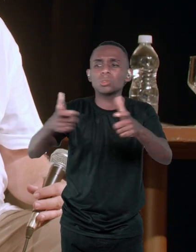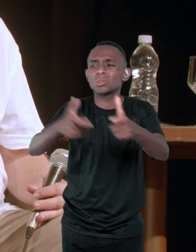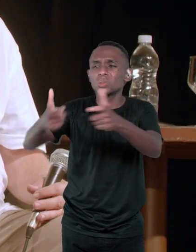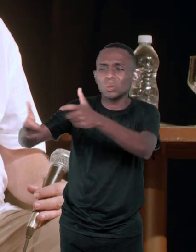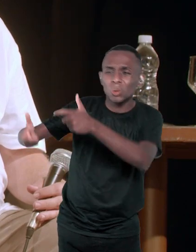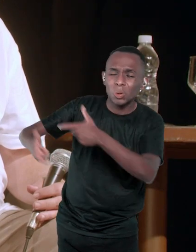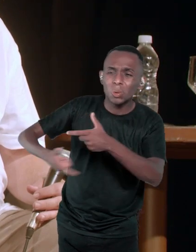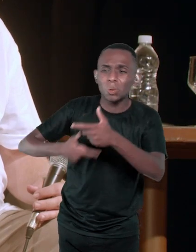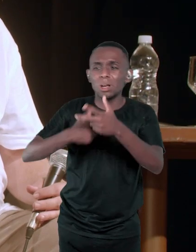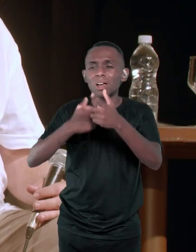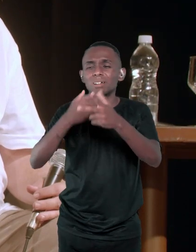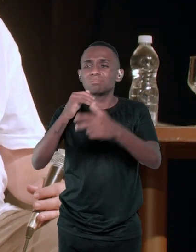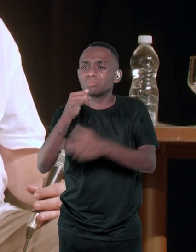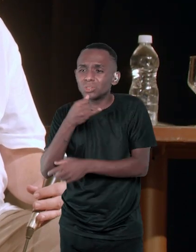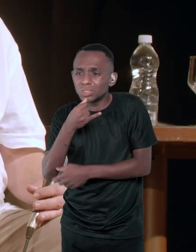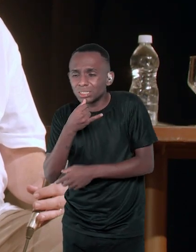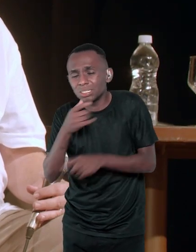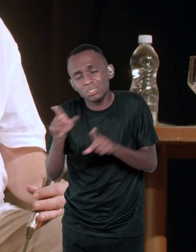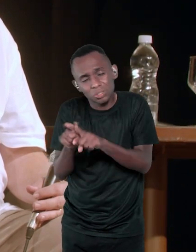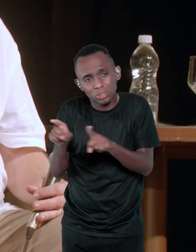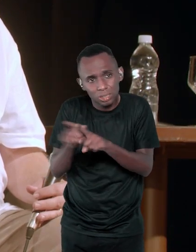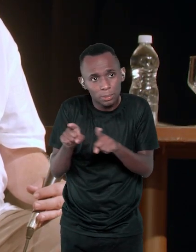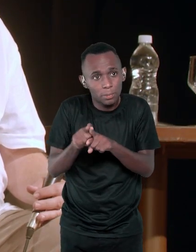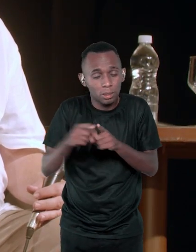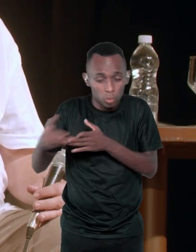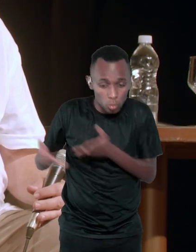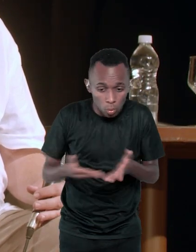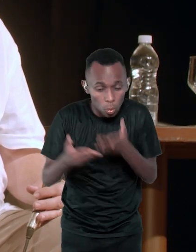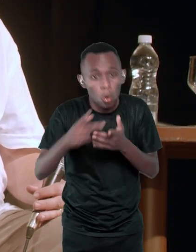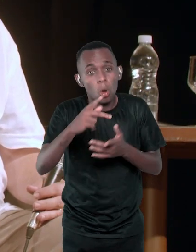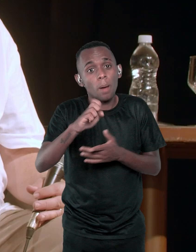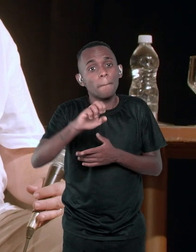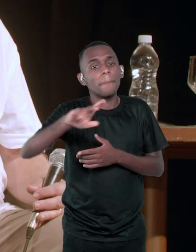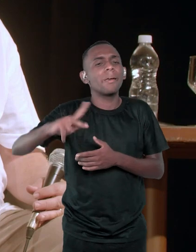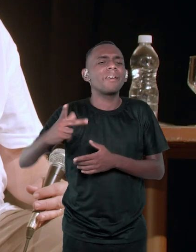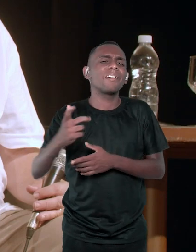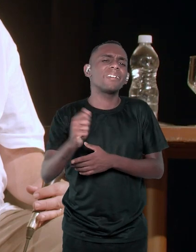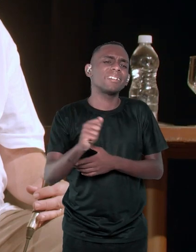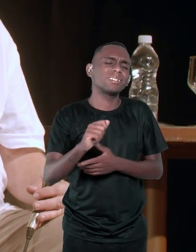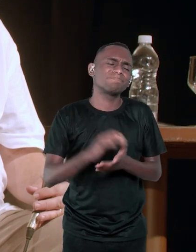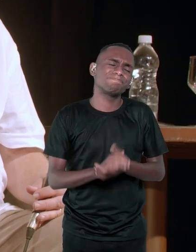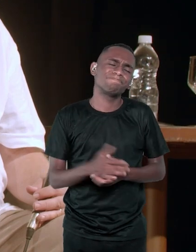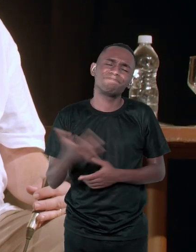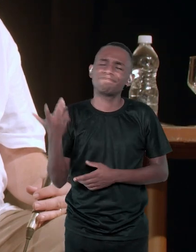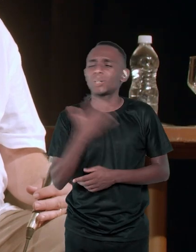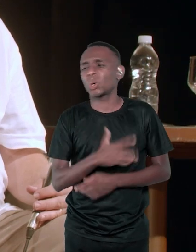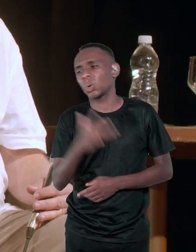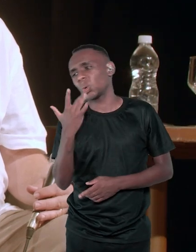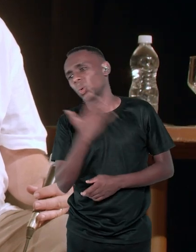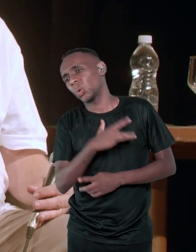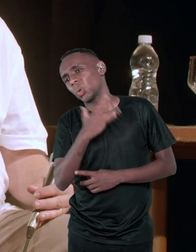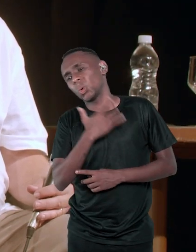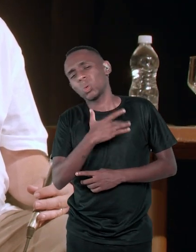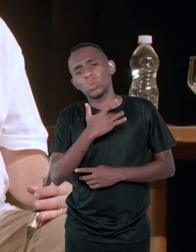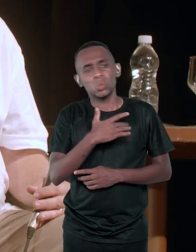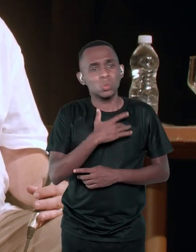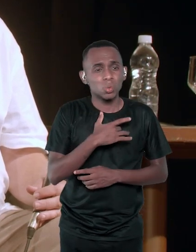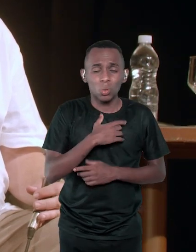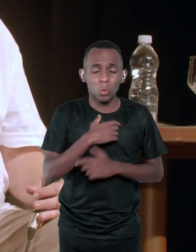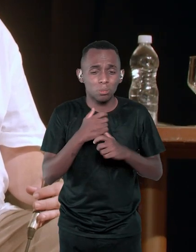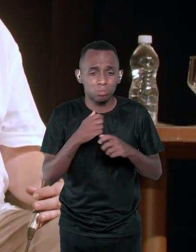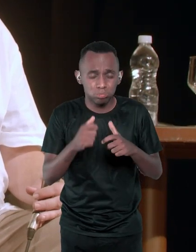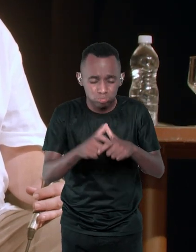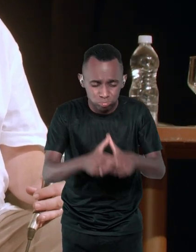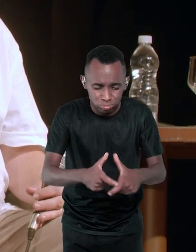ferro e melancolia. O córrego da Penha, esse, coitado, mal fazia um